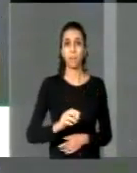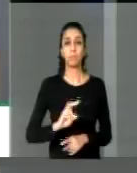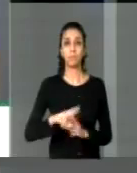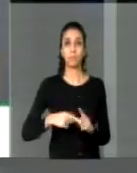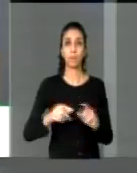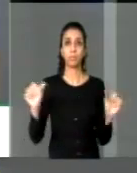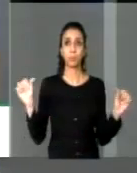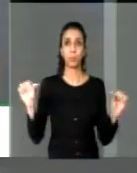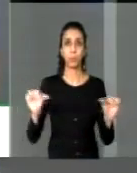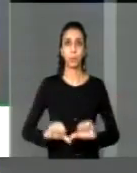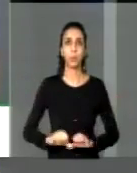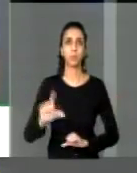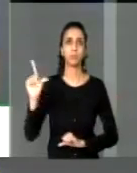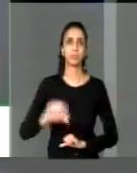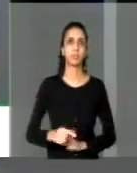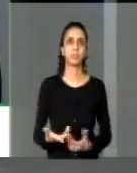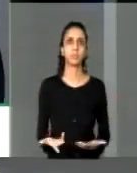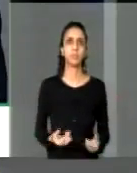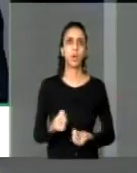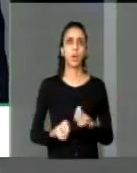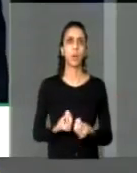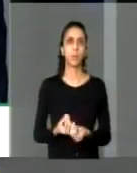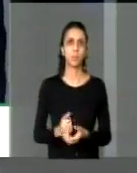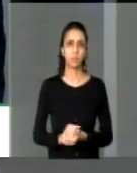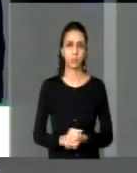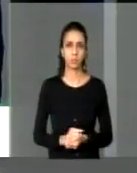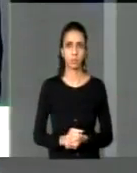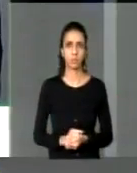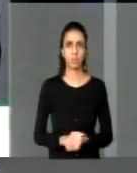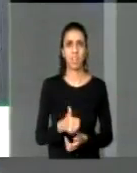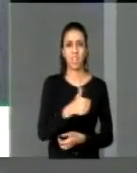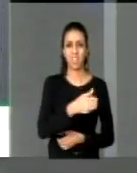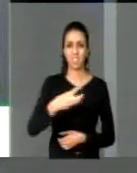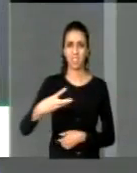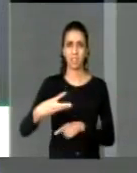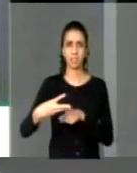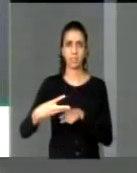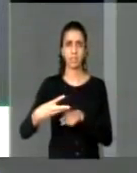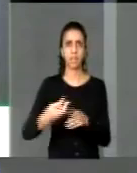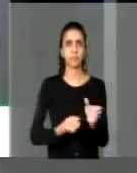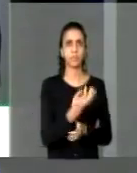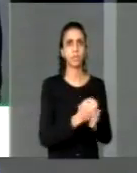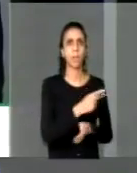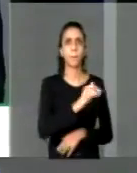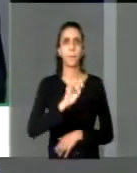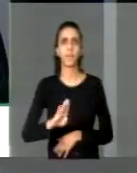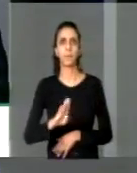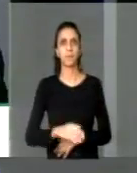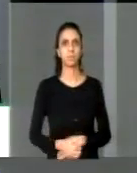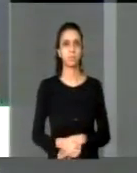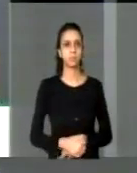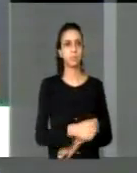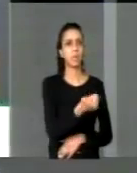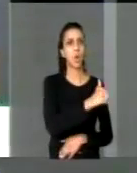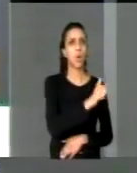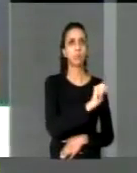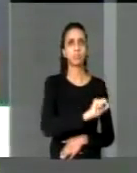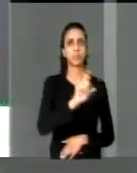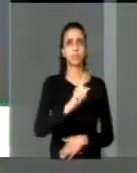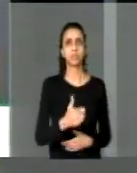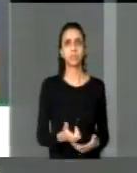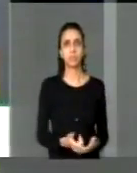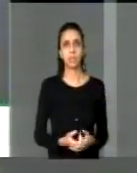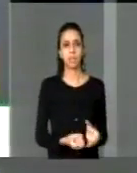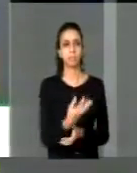na arrecadação de tributos, 13 vezes na geração de PIB e 11 vezes na geração de